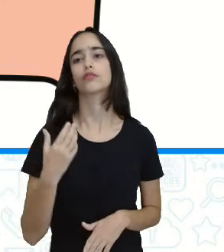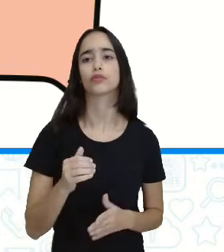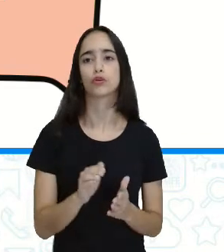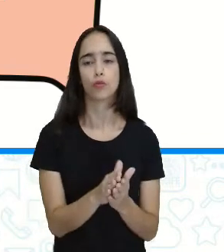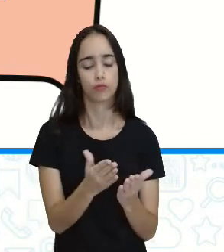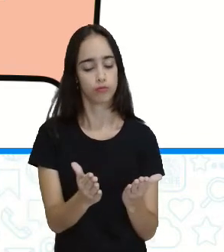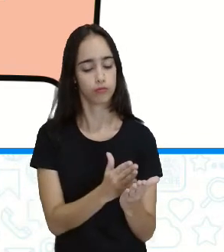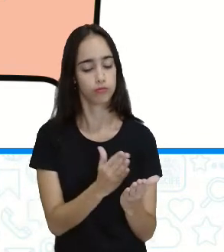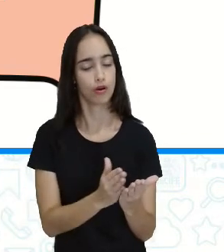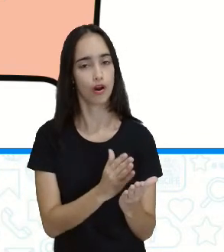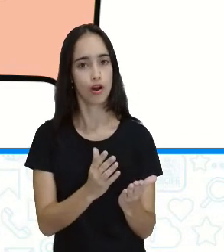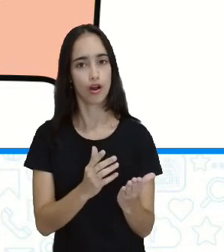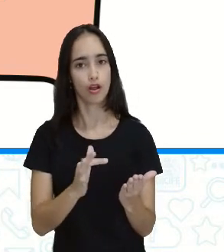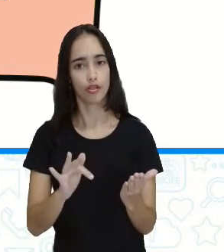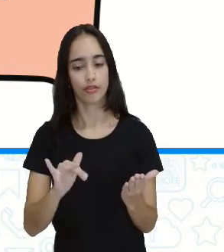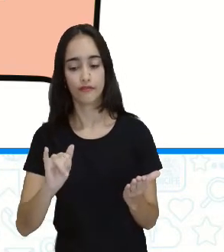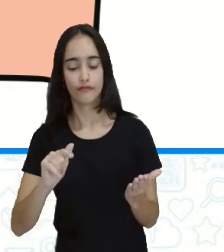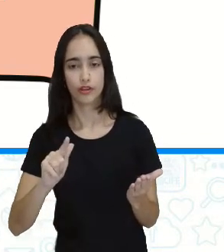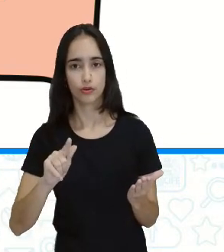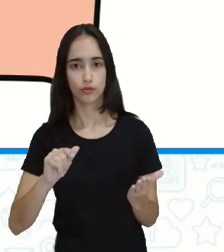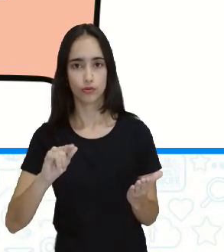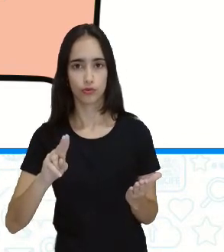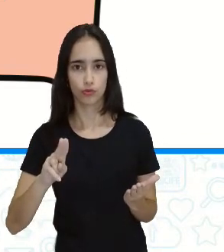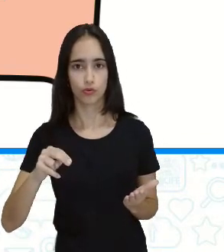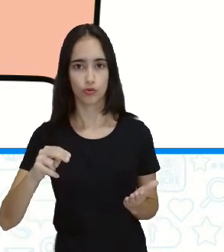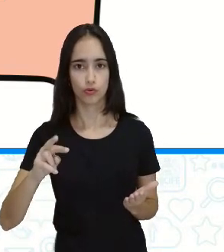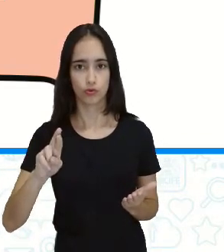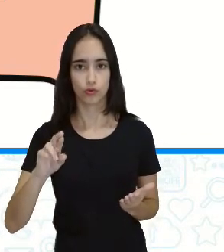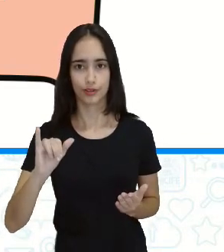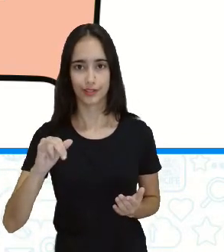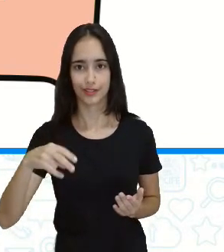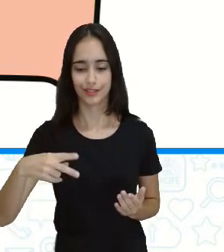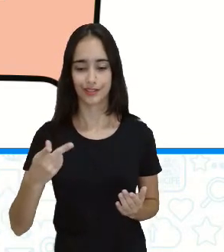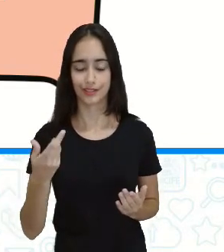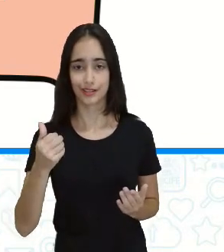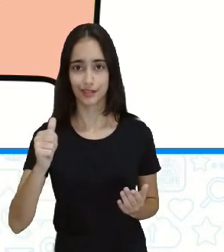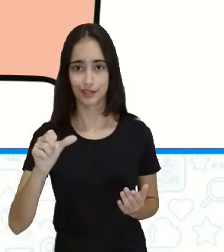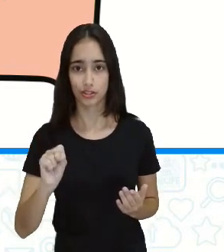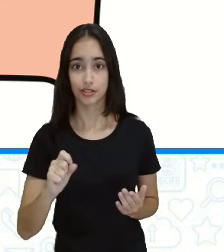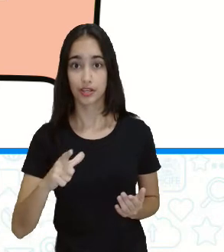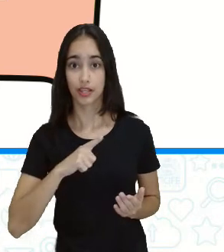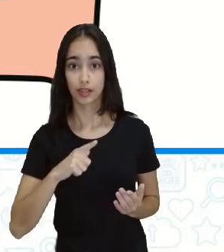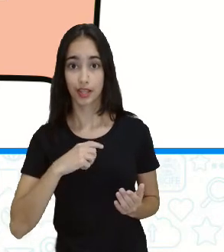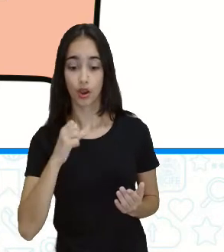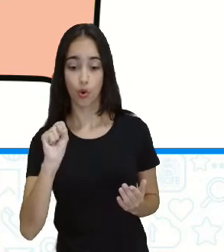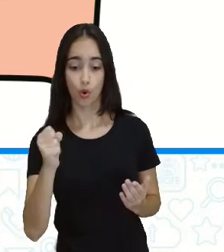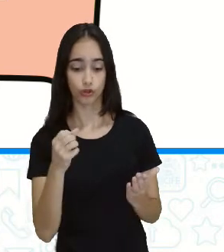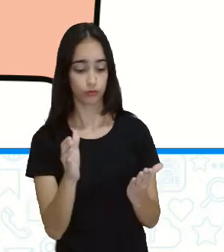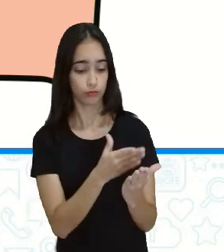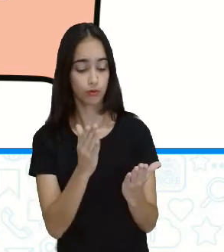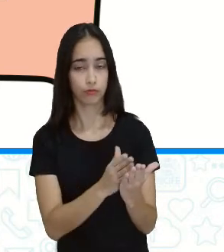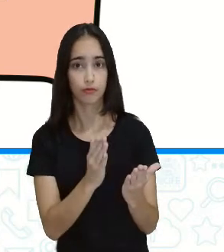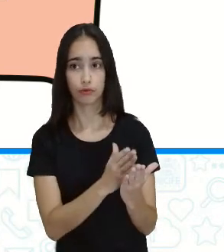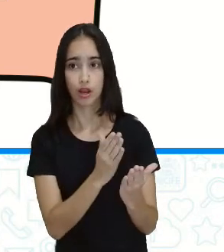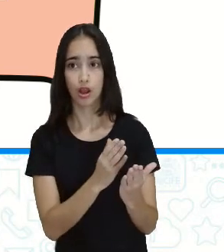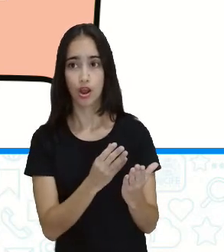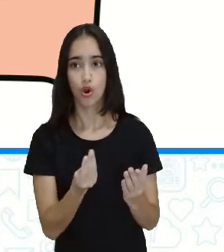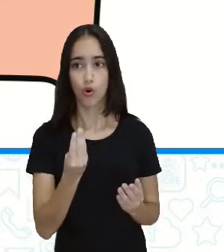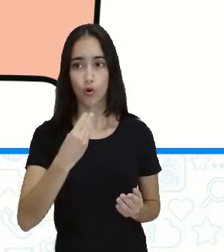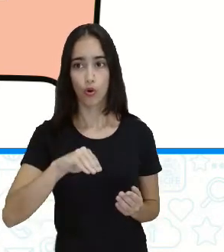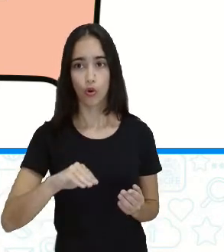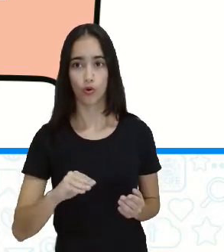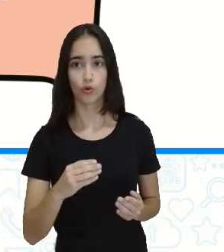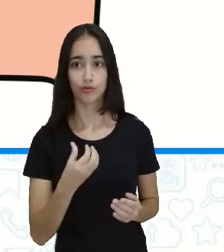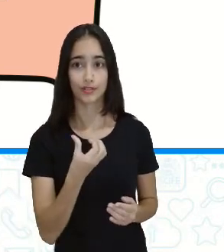Pedro tem 8 páginas e que ele colocou 6 figurinhas em cada uma das páginas, quantas figurinhas tem